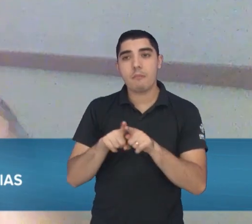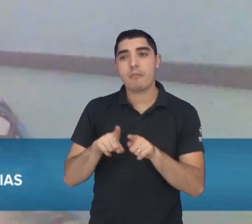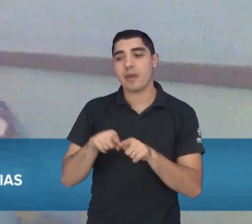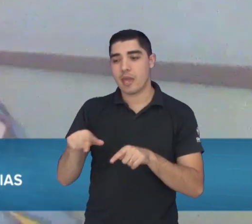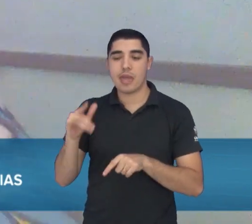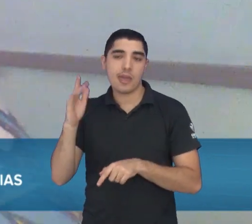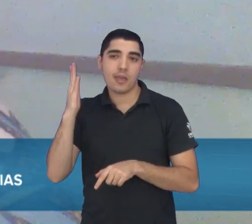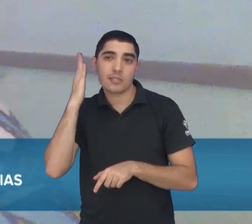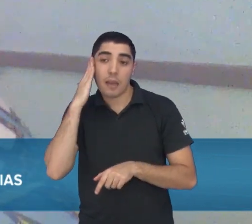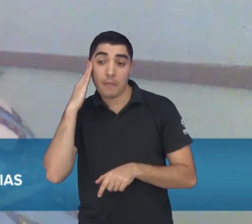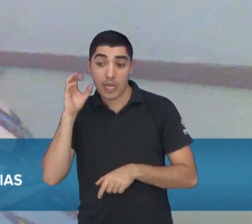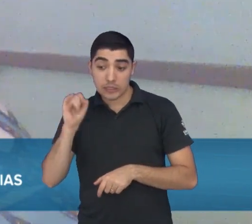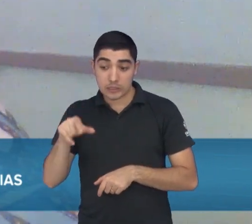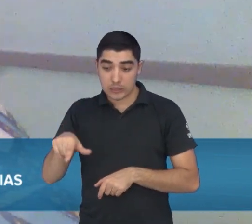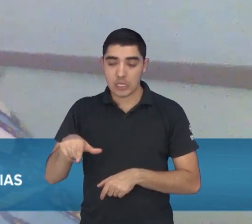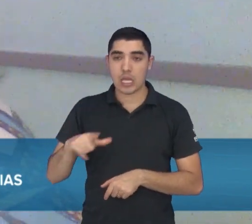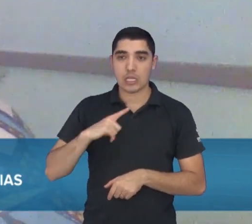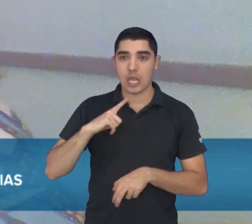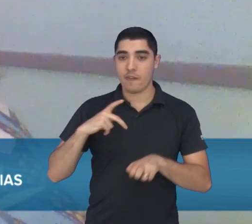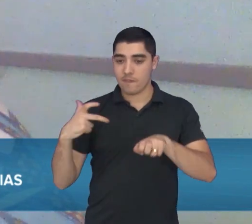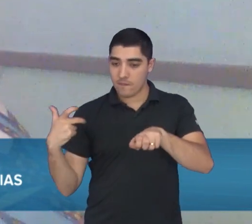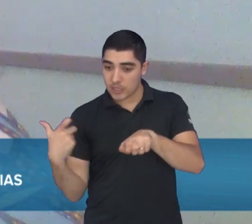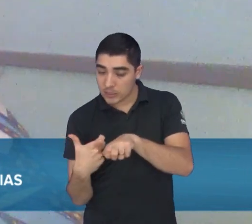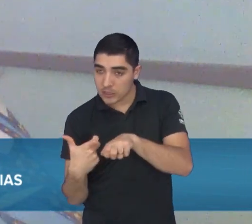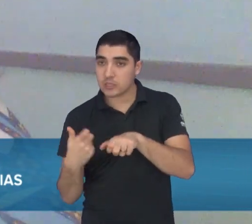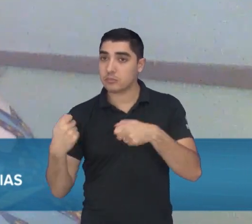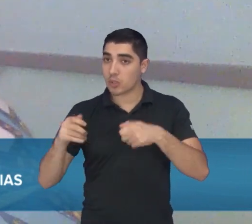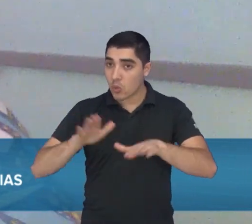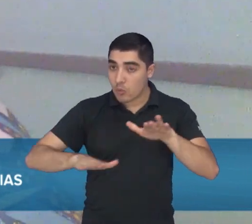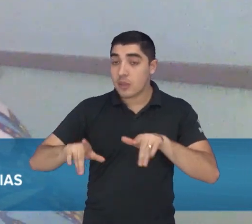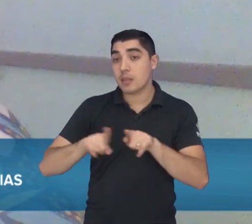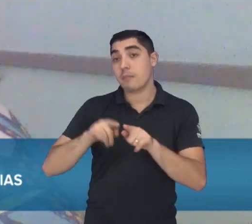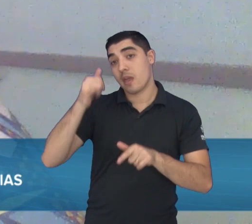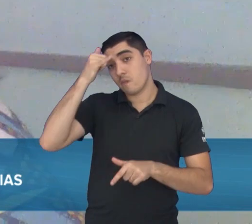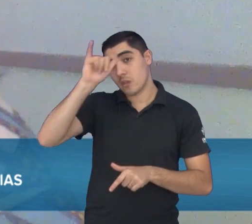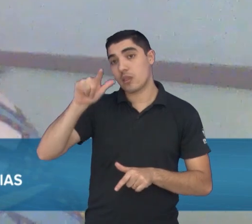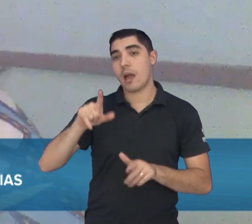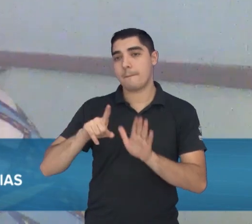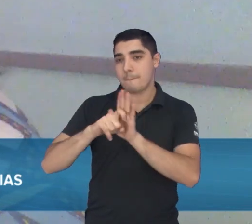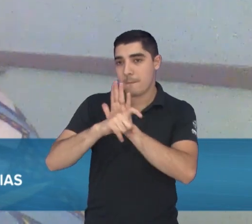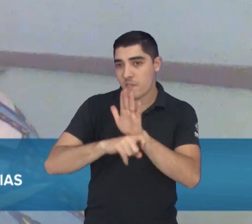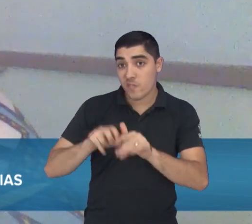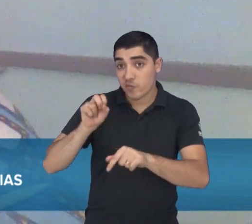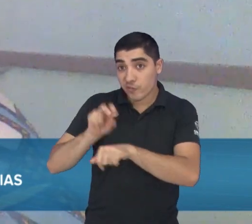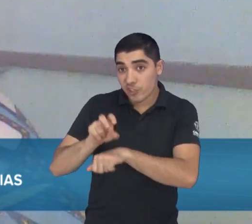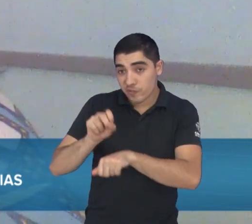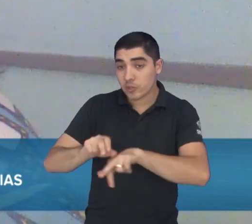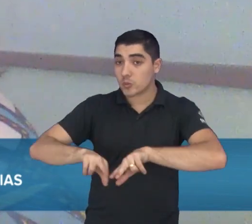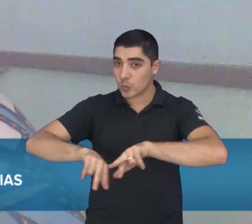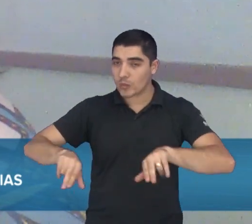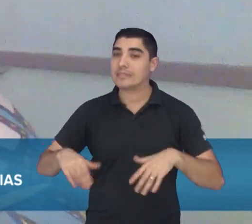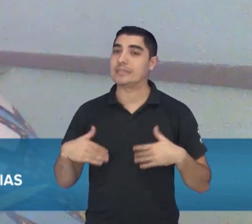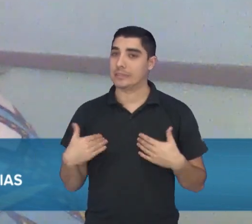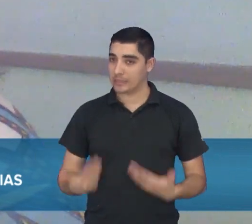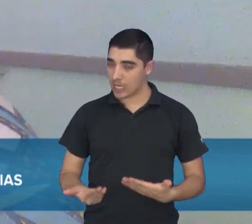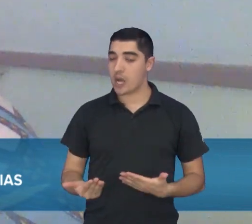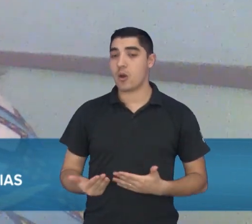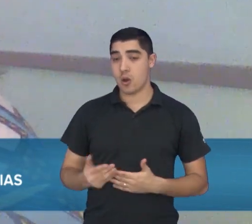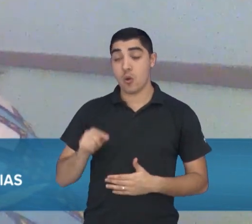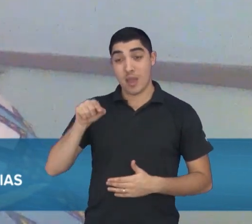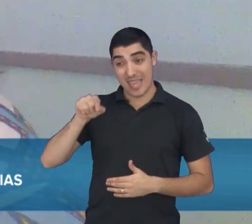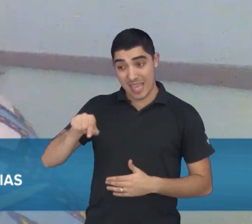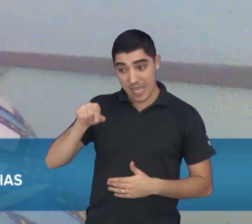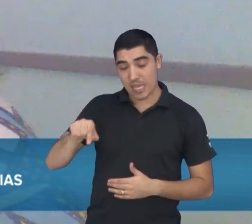cuidados relacionados à vacinação e antiparasitarismo dos animais. Realmente, nessas áreas onde